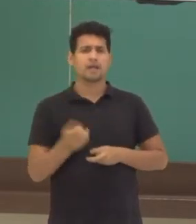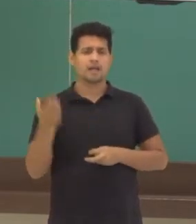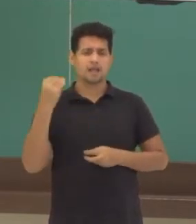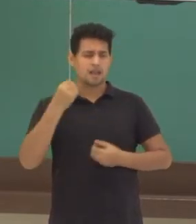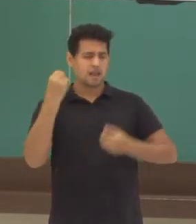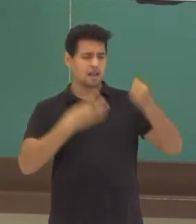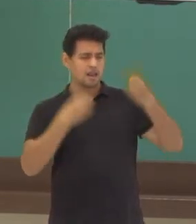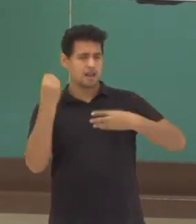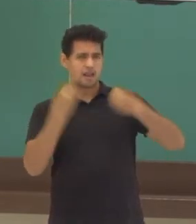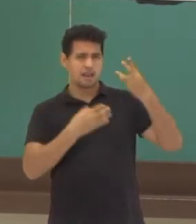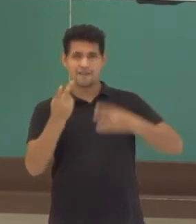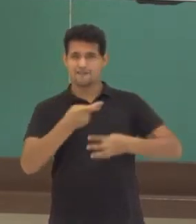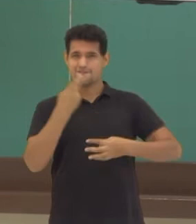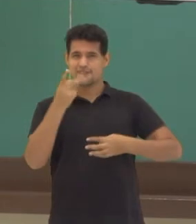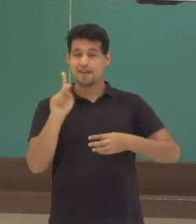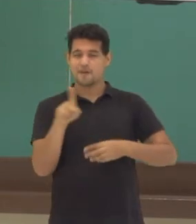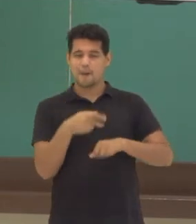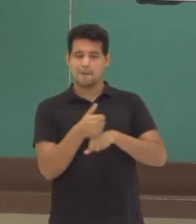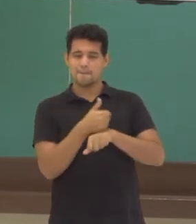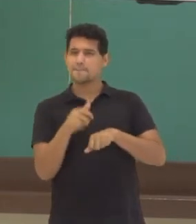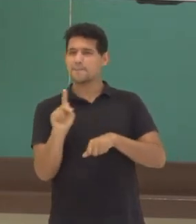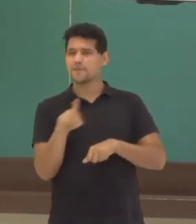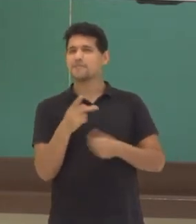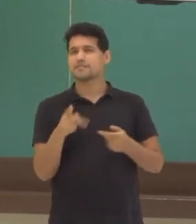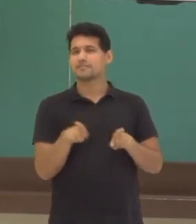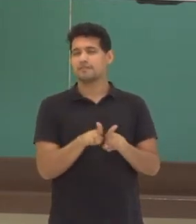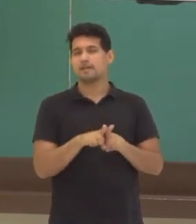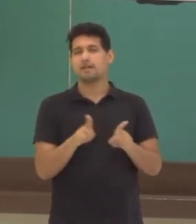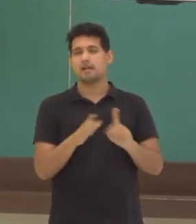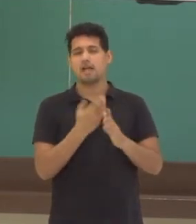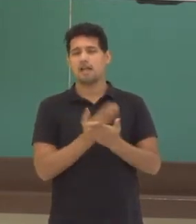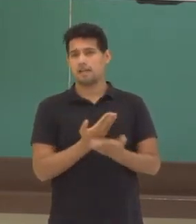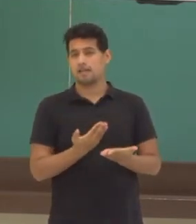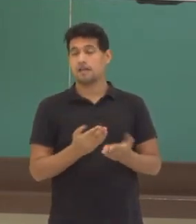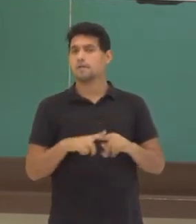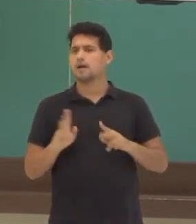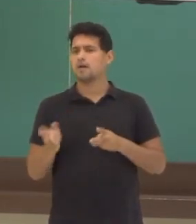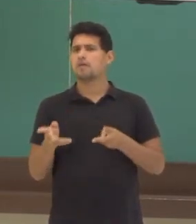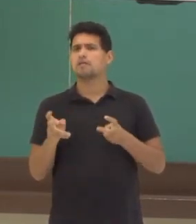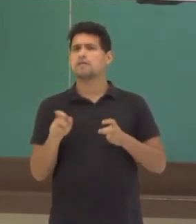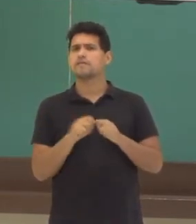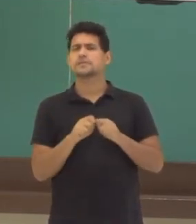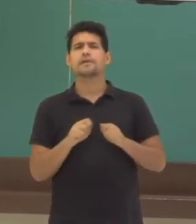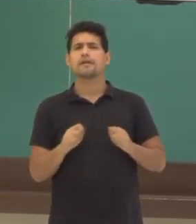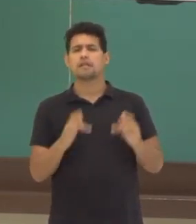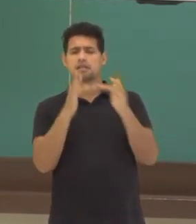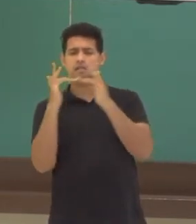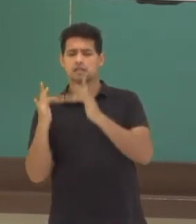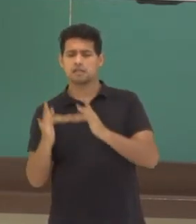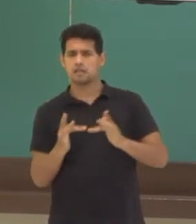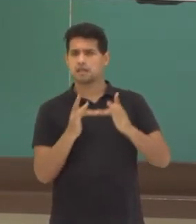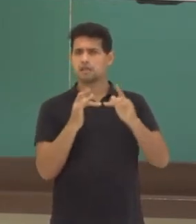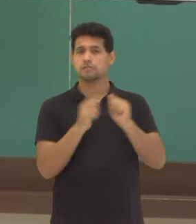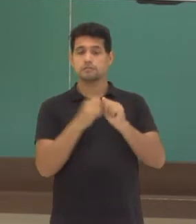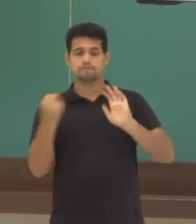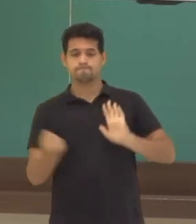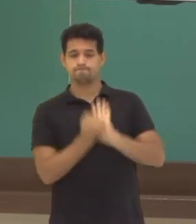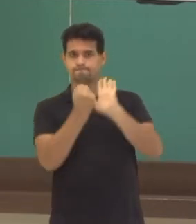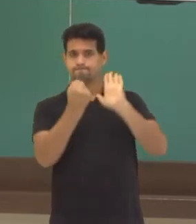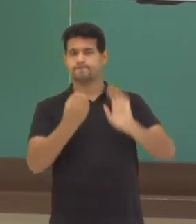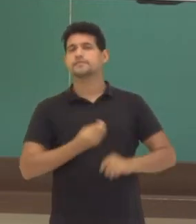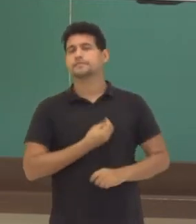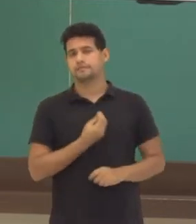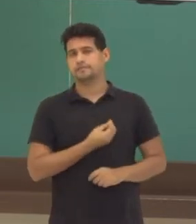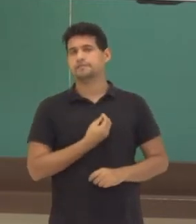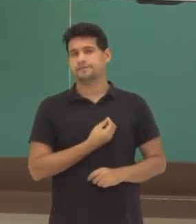relato, ele falava sobre sua professora, sobre sua vida escolar. Então veja que fez parte, né? Foi muito marcante na vida